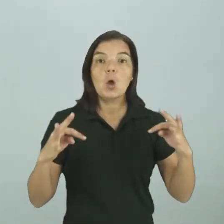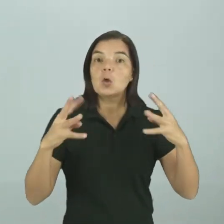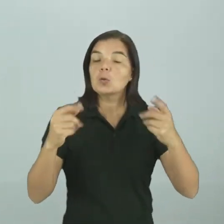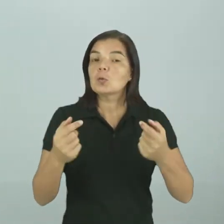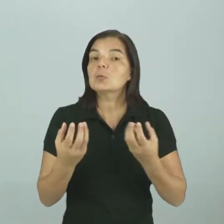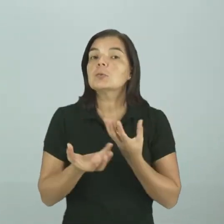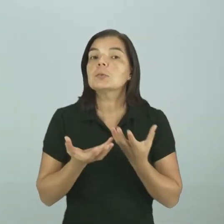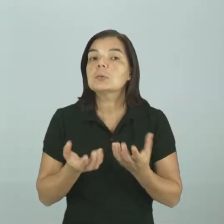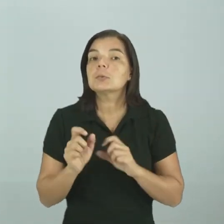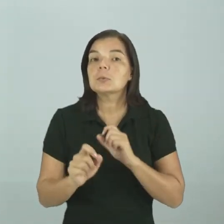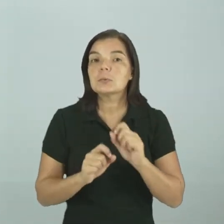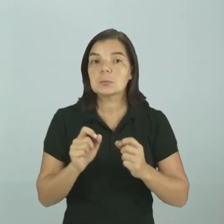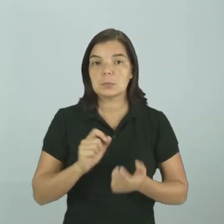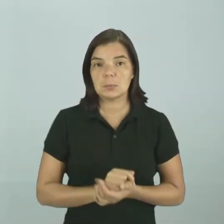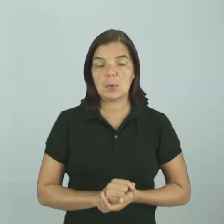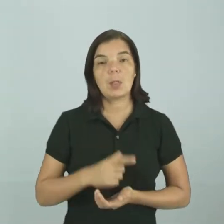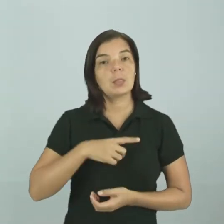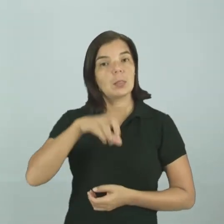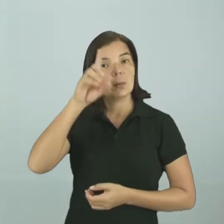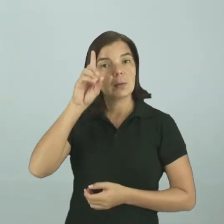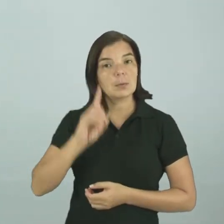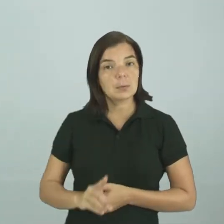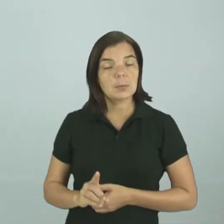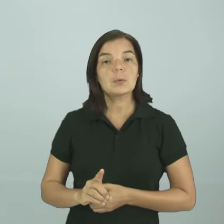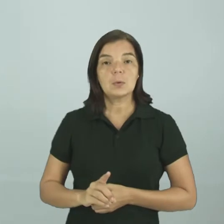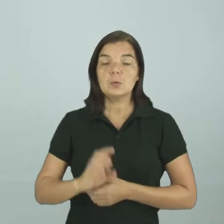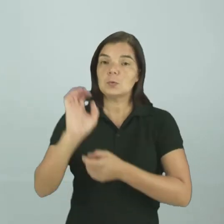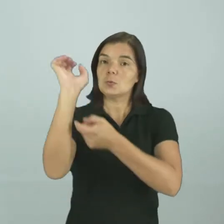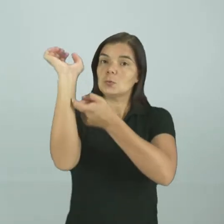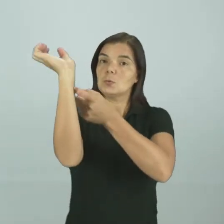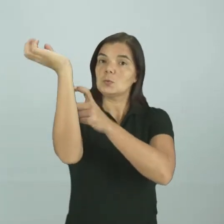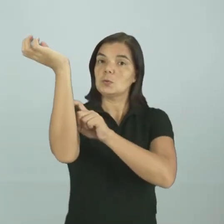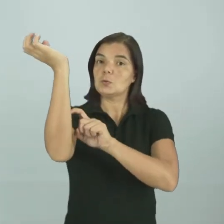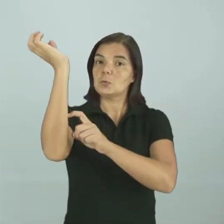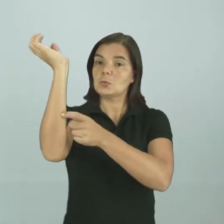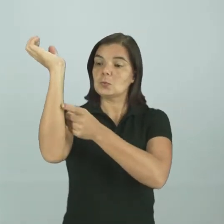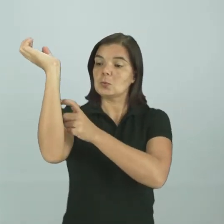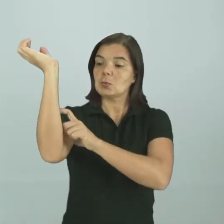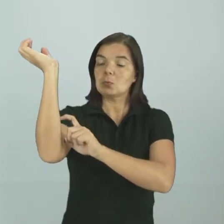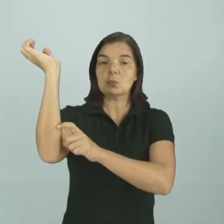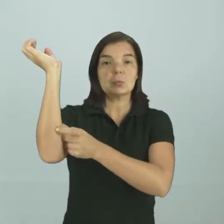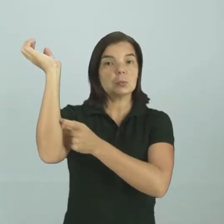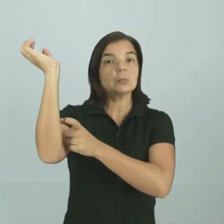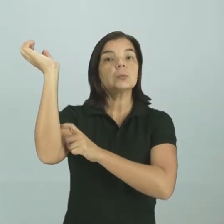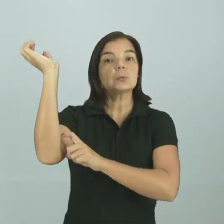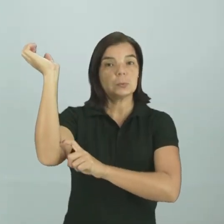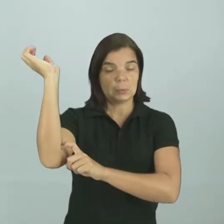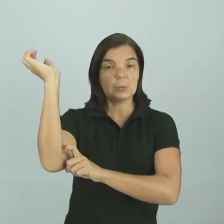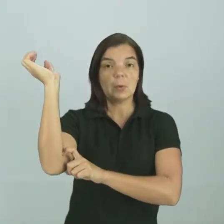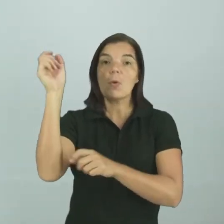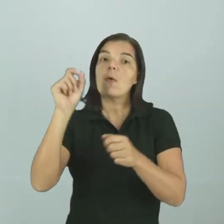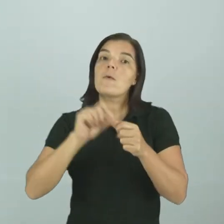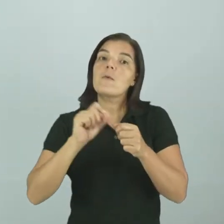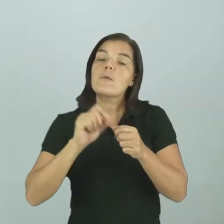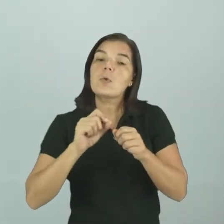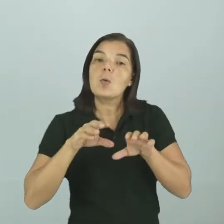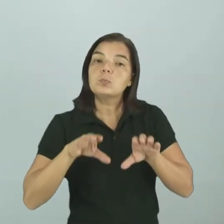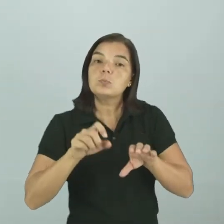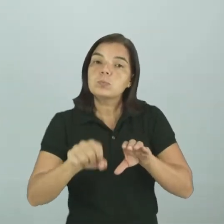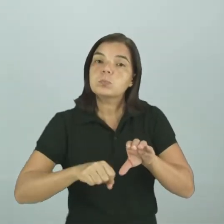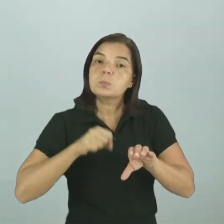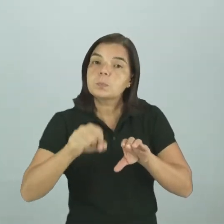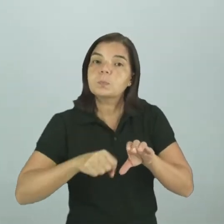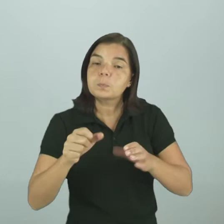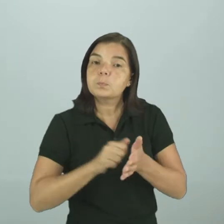queriam o quê? Ter o direito de extrair o látex, e fazer o quê? A